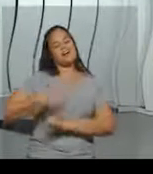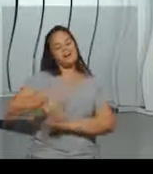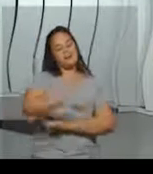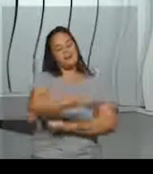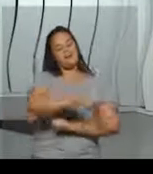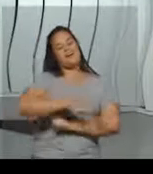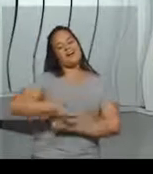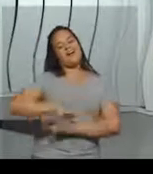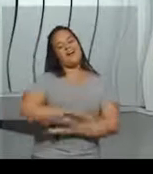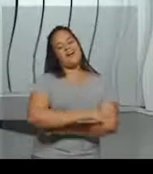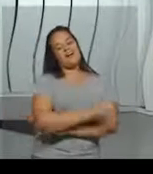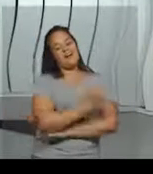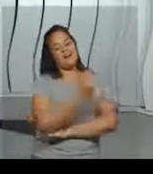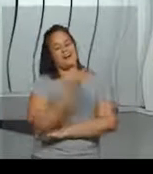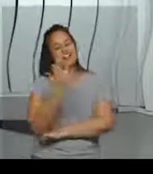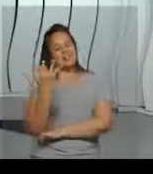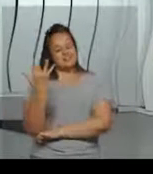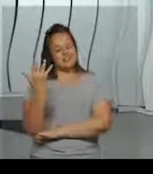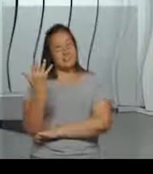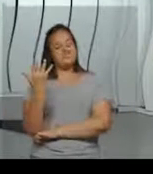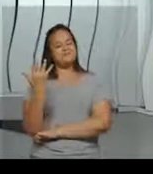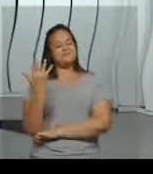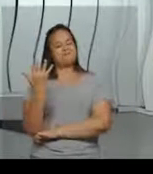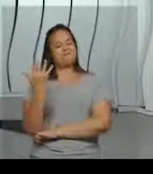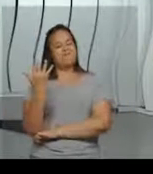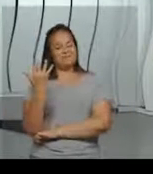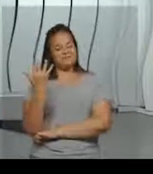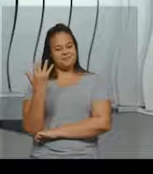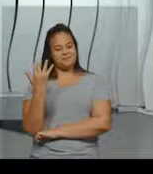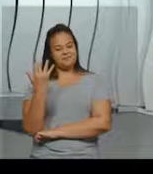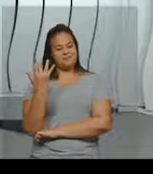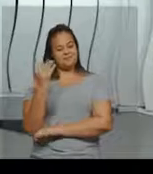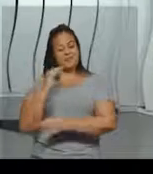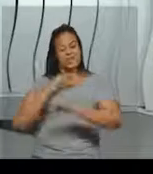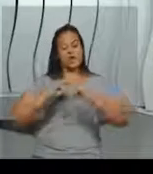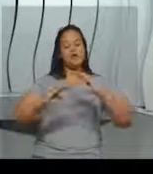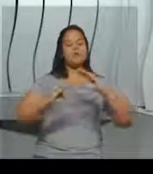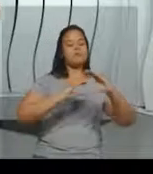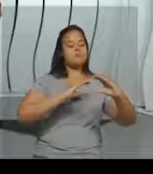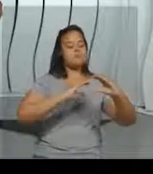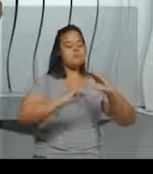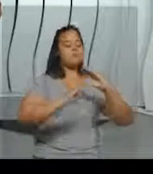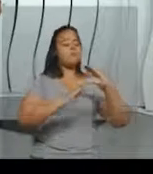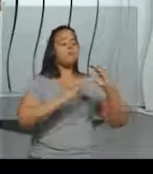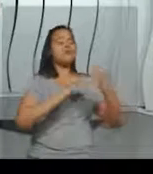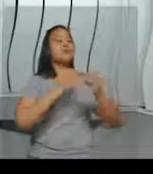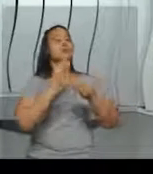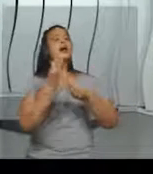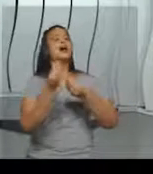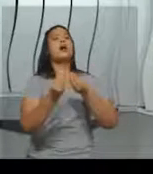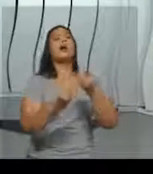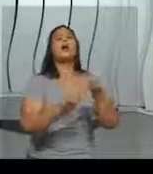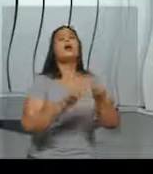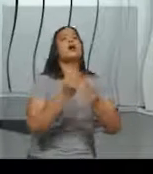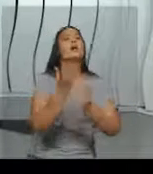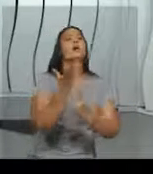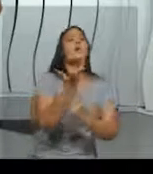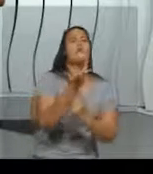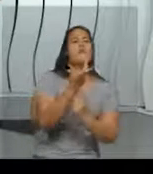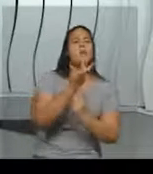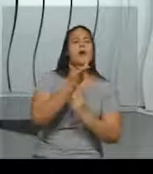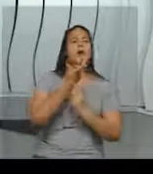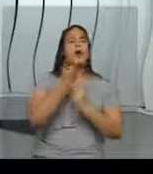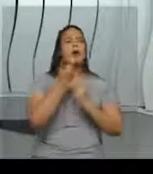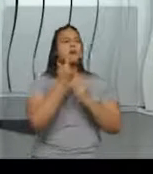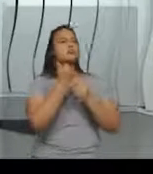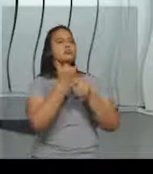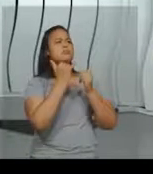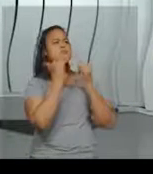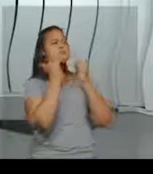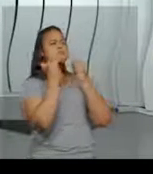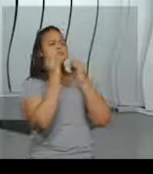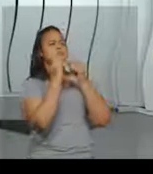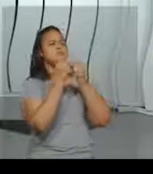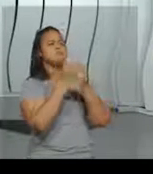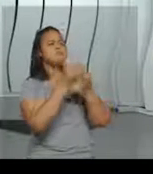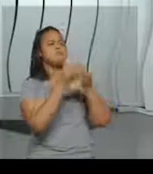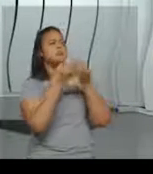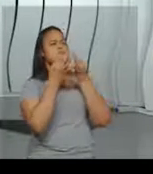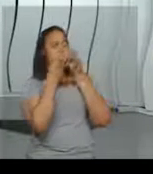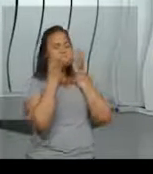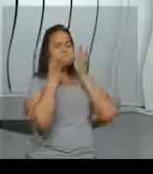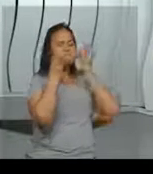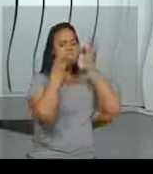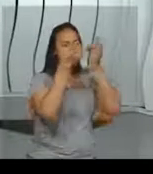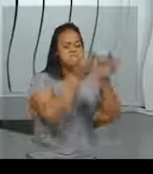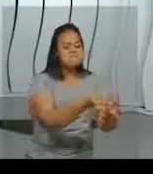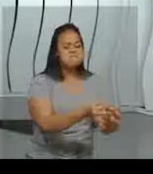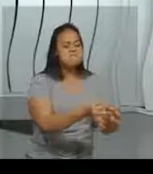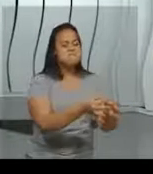Ela foi feita para comunicar, ela vem aí antes, assim, né, como uma arte de denúncia, marcar o território, ou seja, se